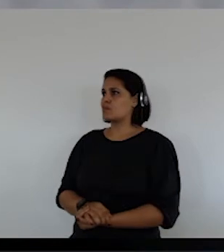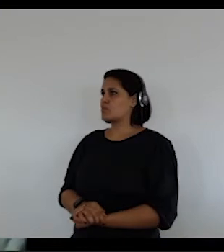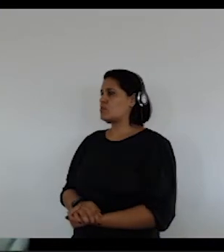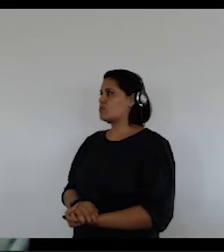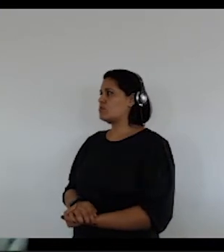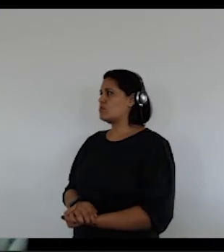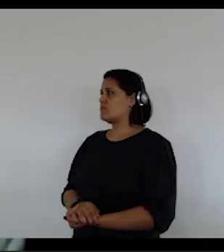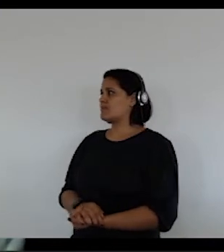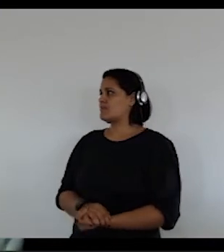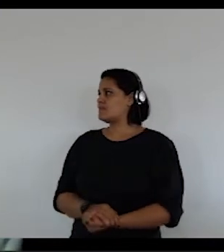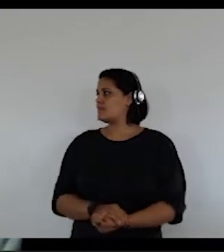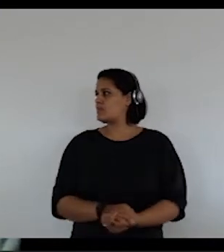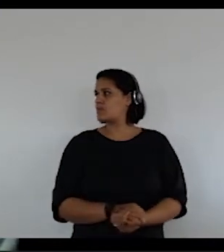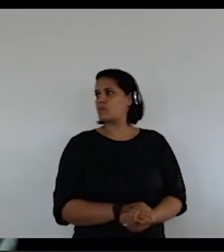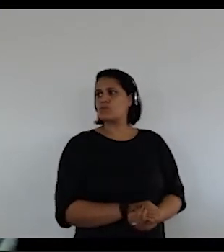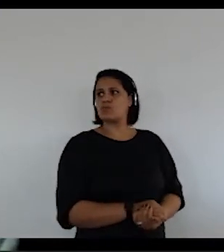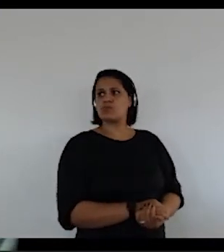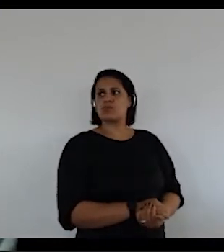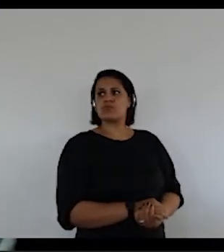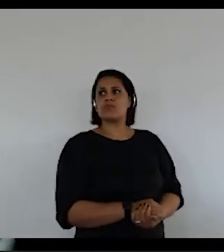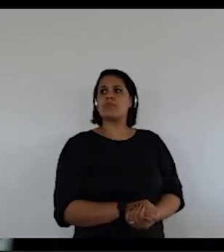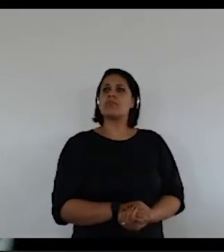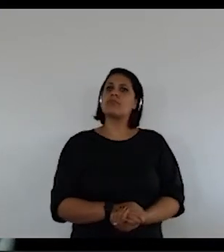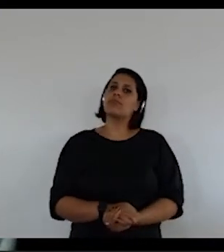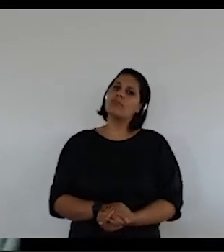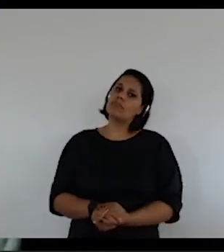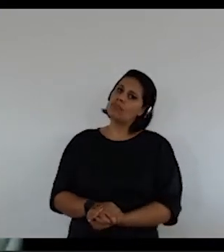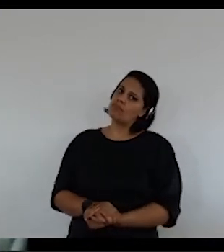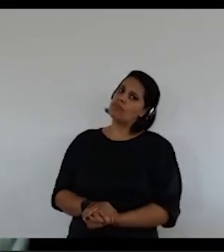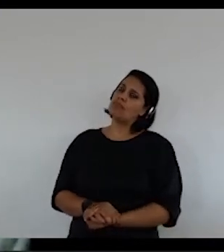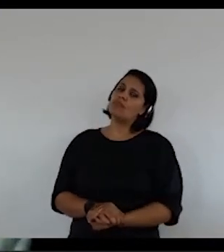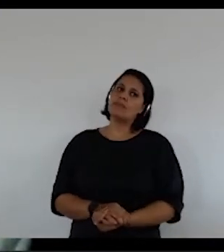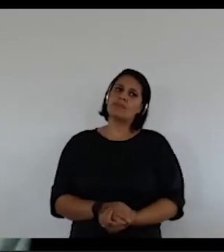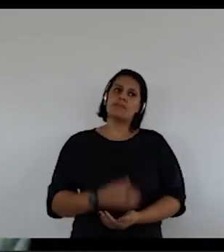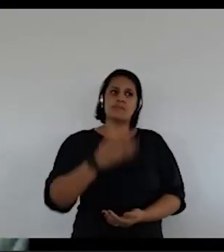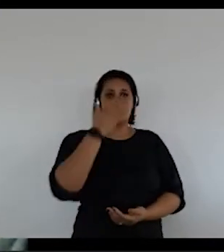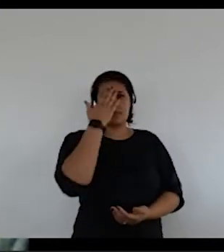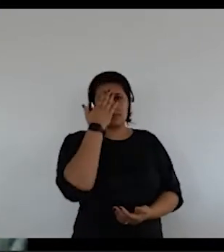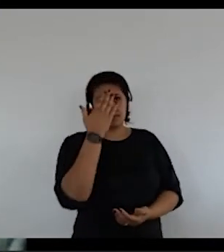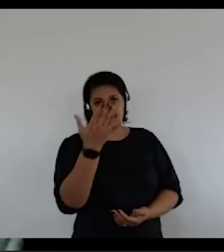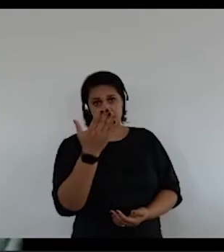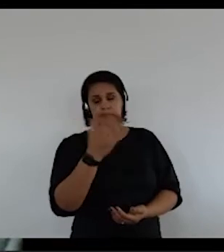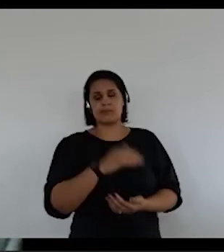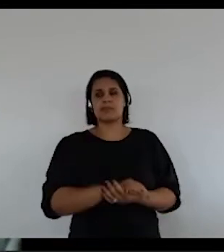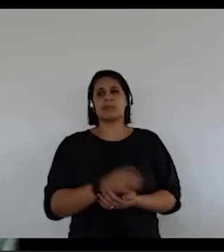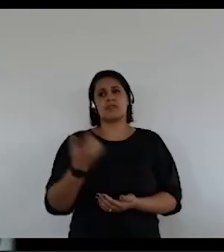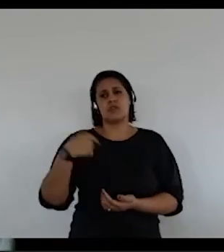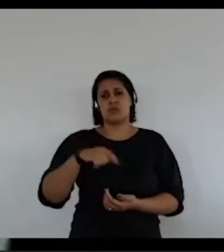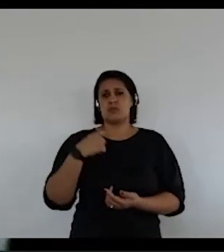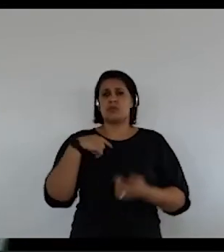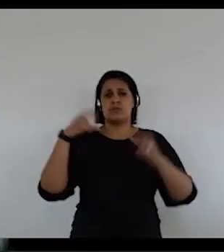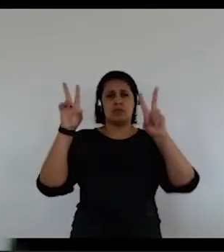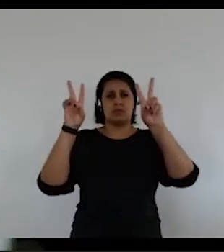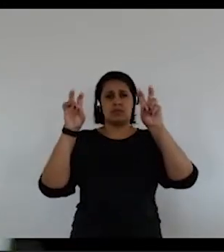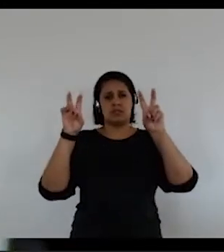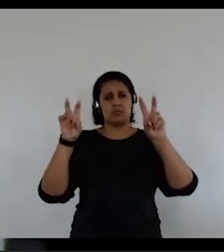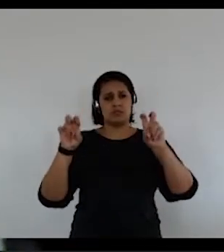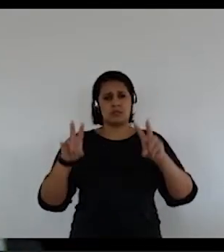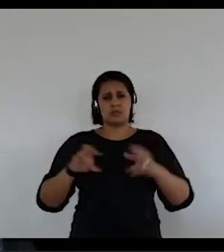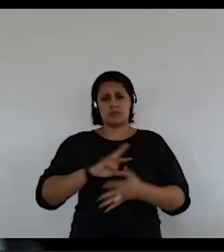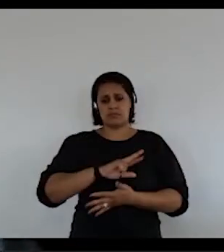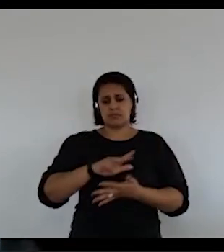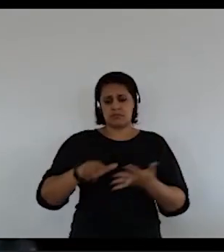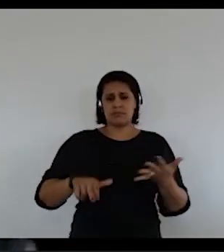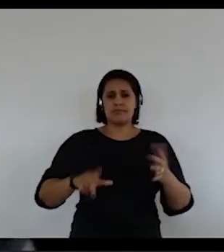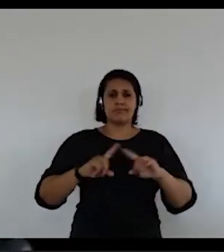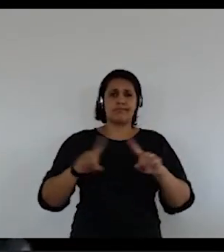Falava, o tema principal é os problemas da videoconferência, da presença telemática, que